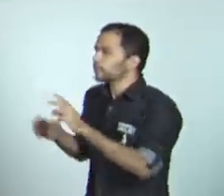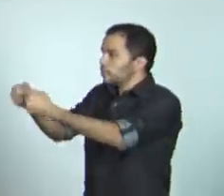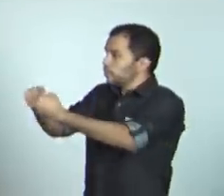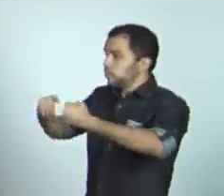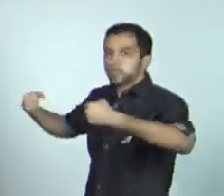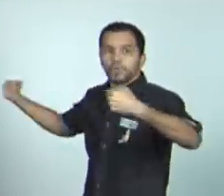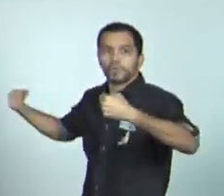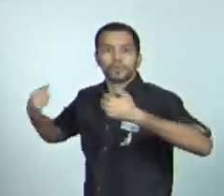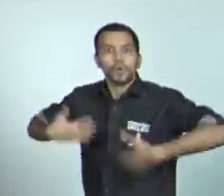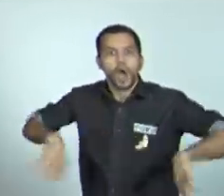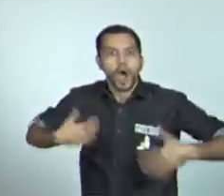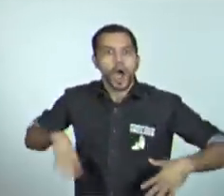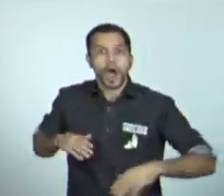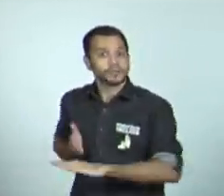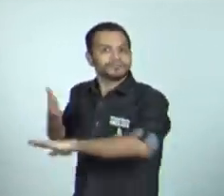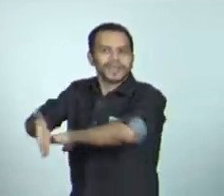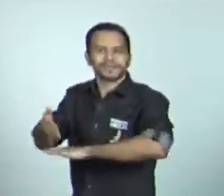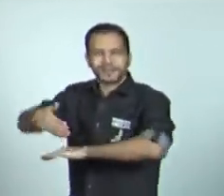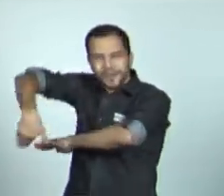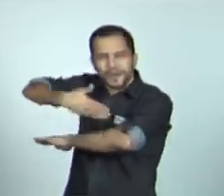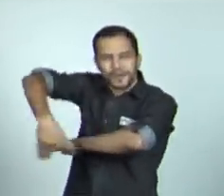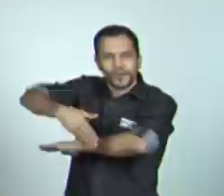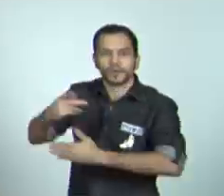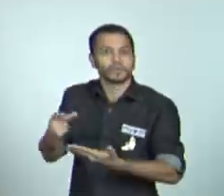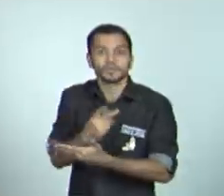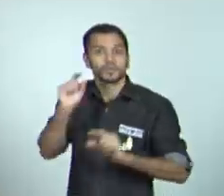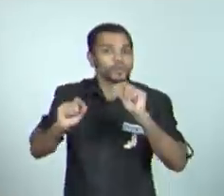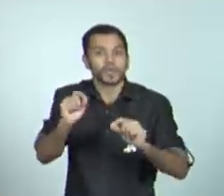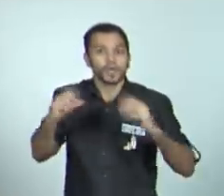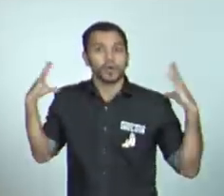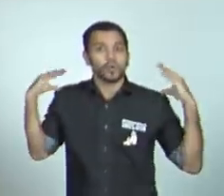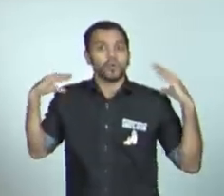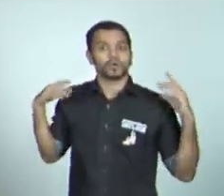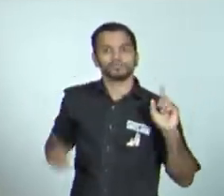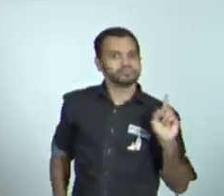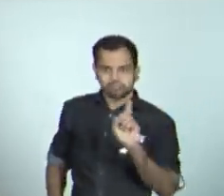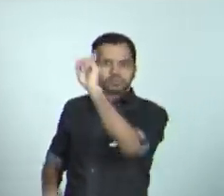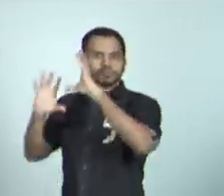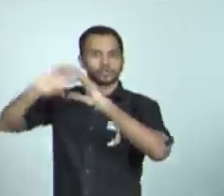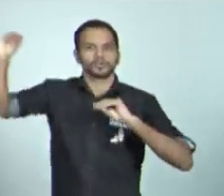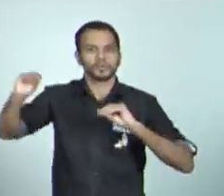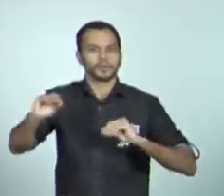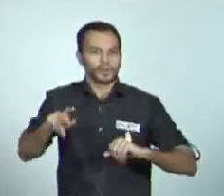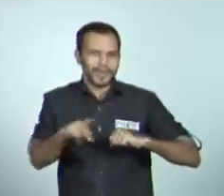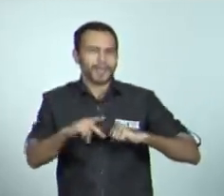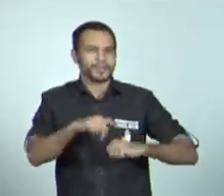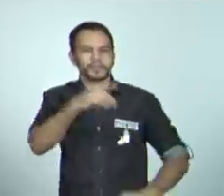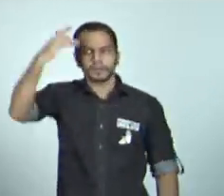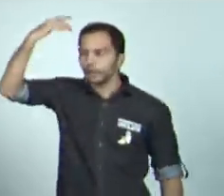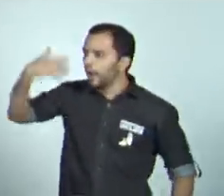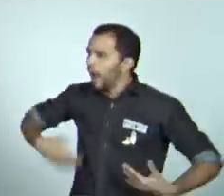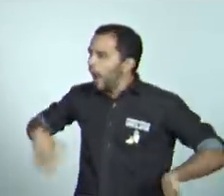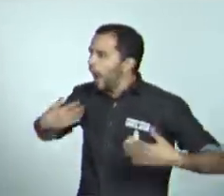bom dia eles vão para rua quando chega na rua o anjo some e aí que pedro se dá conta que realmente